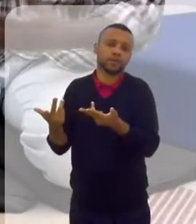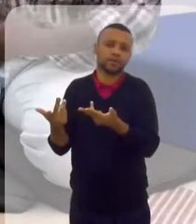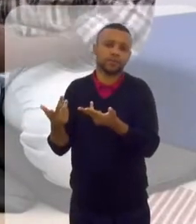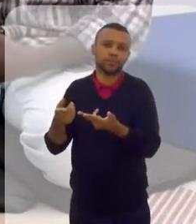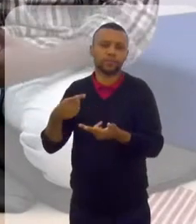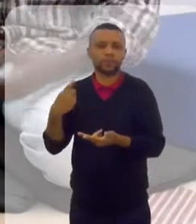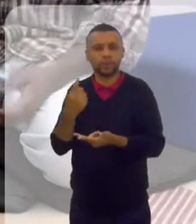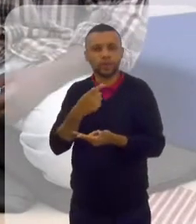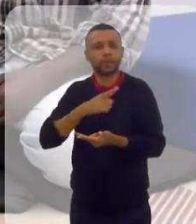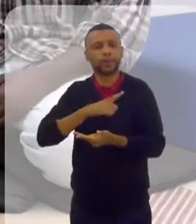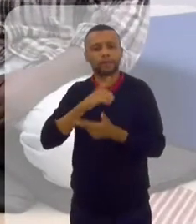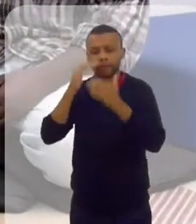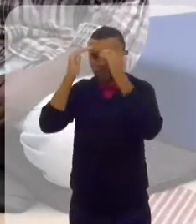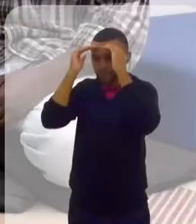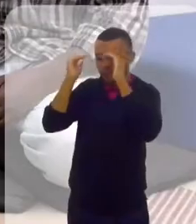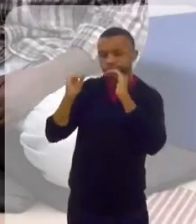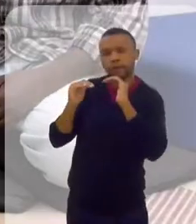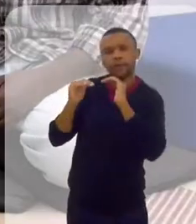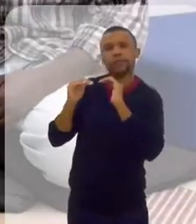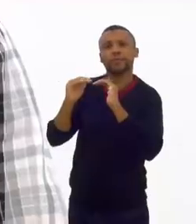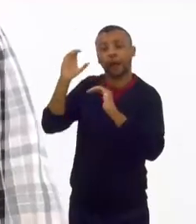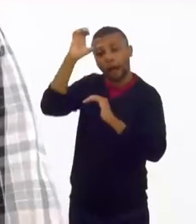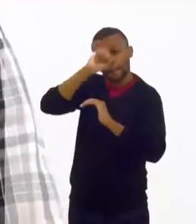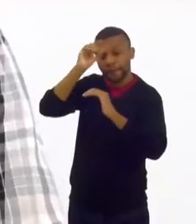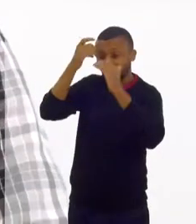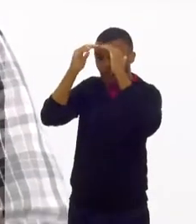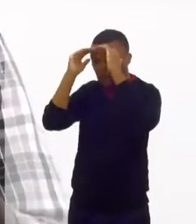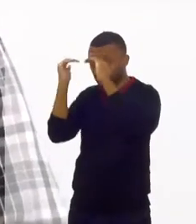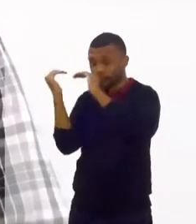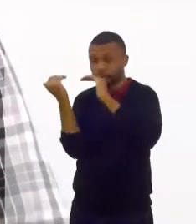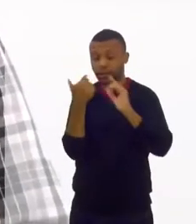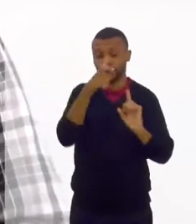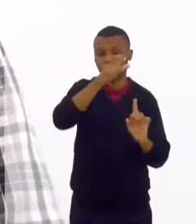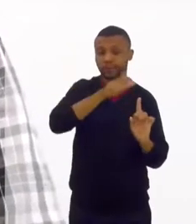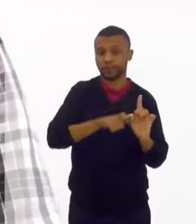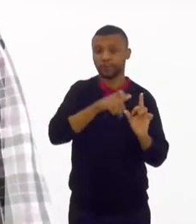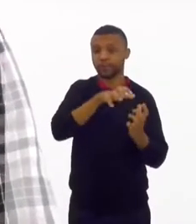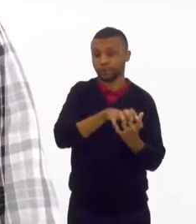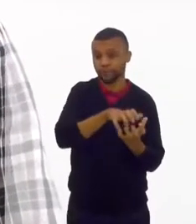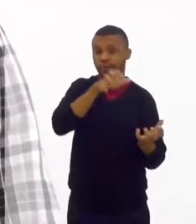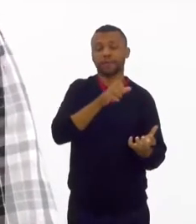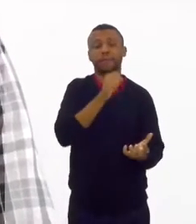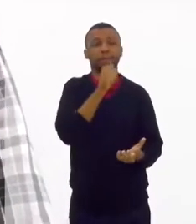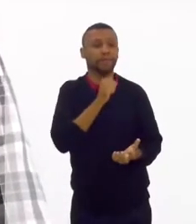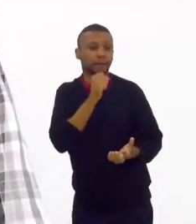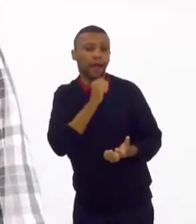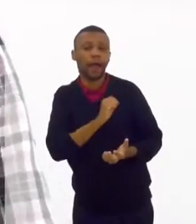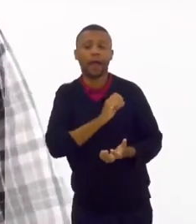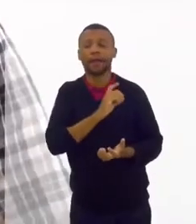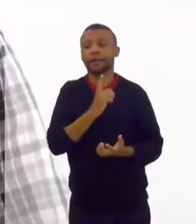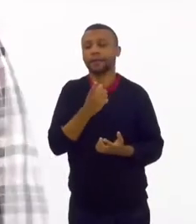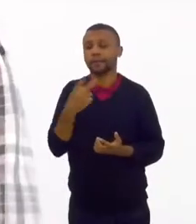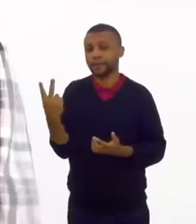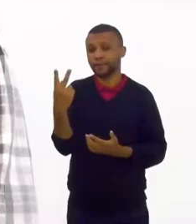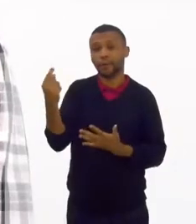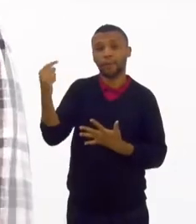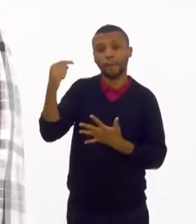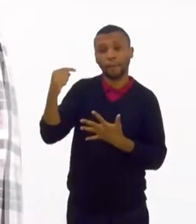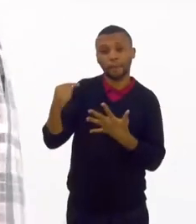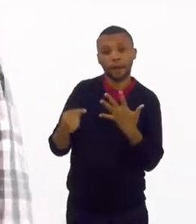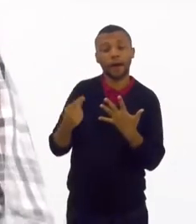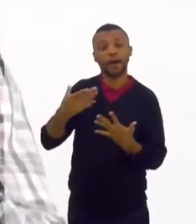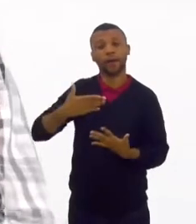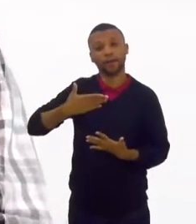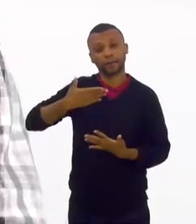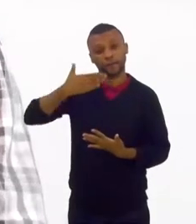dos pais, respeito das mães, respeito das pessoas mais velhas. E ter, vai ter piedade para pessoas menores que estão abaixo dele. Então, todos esses valores